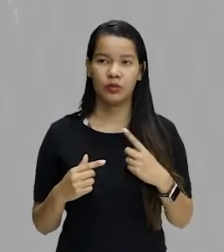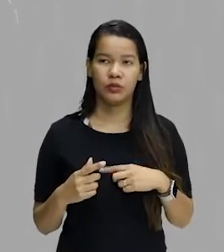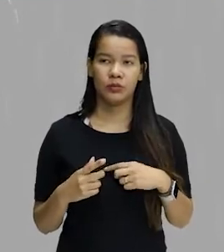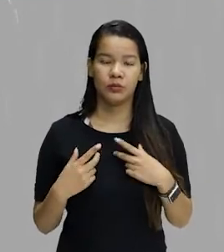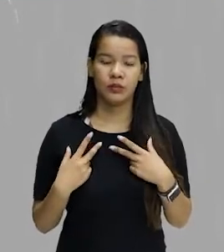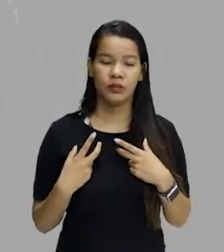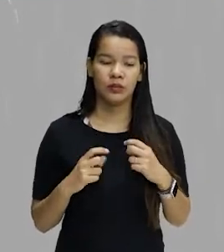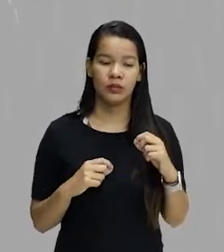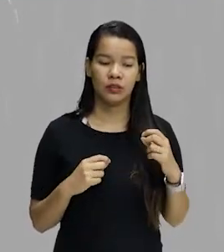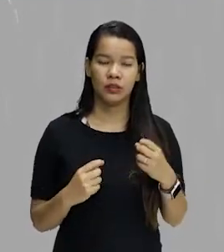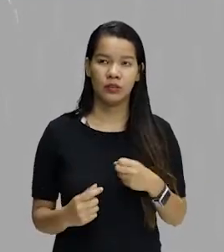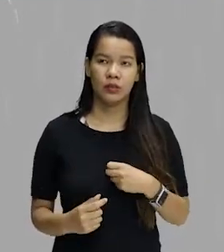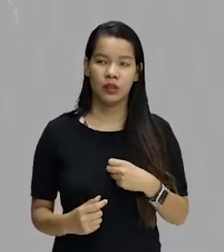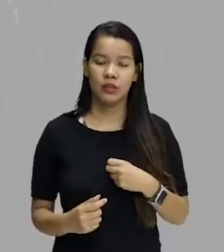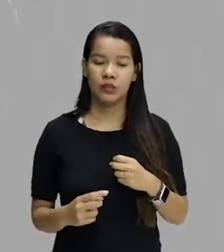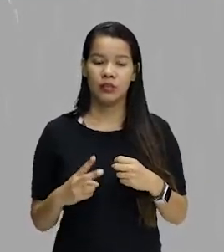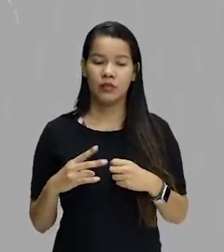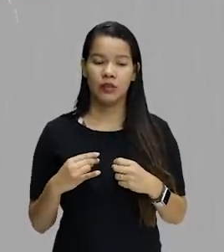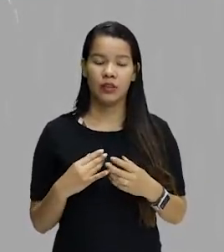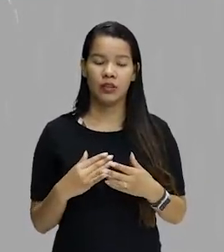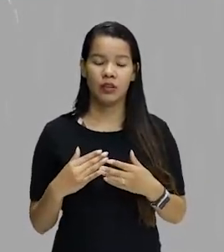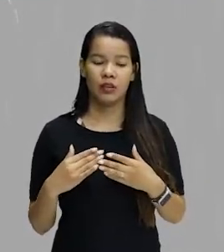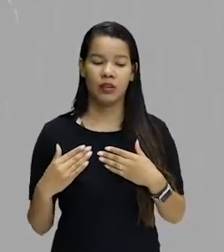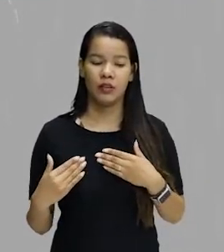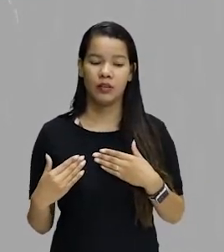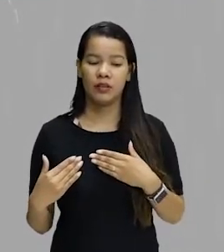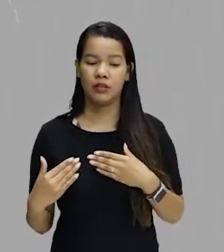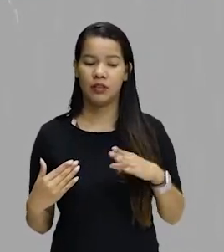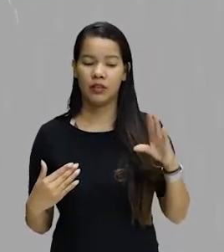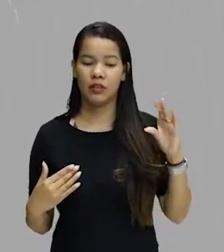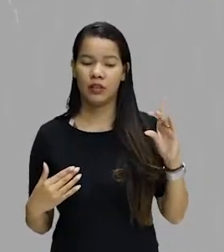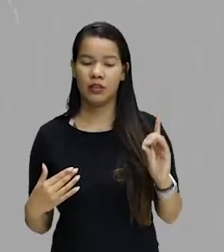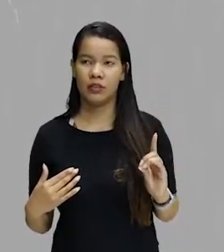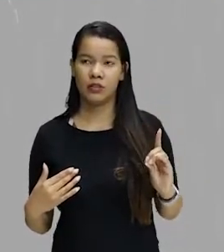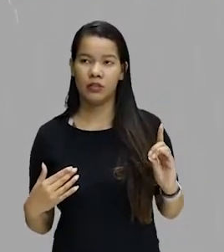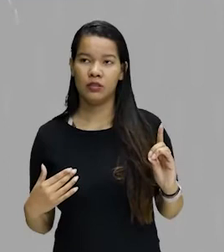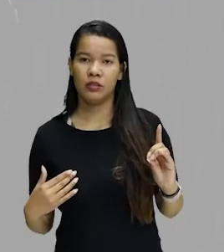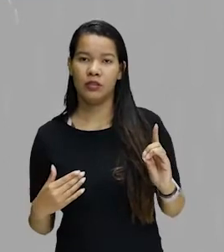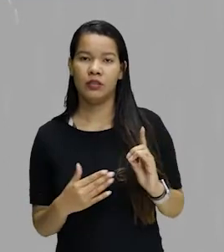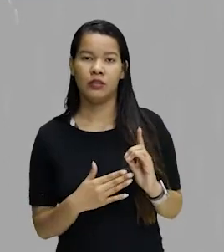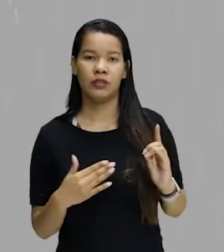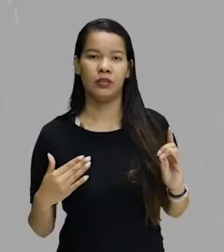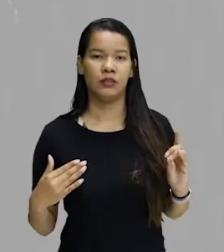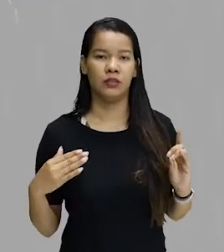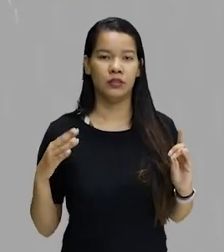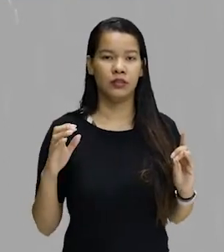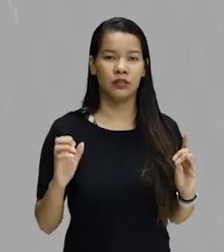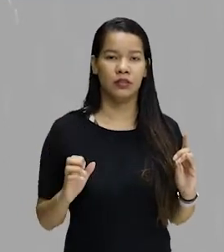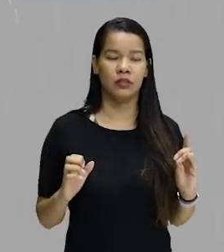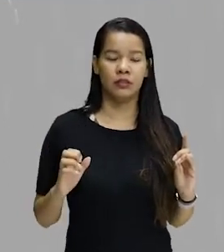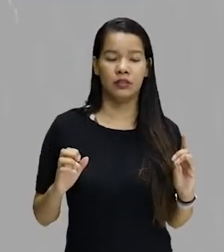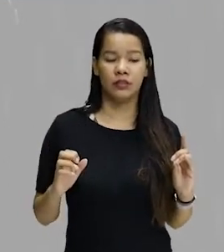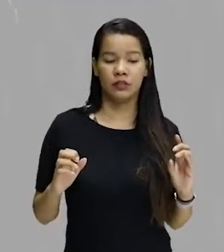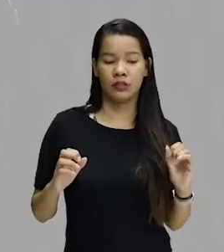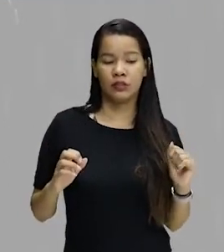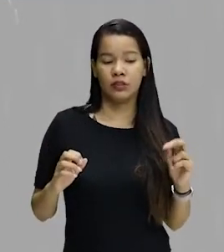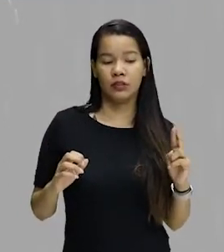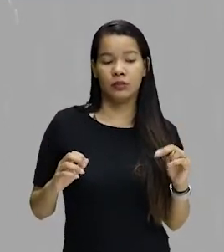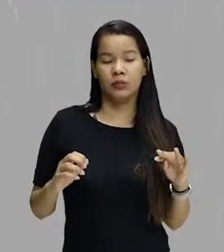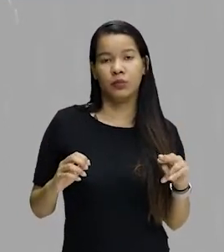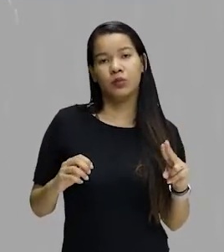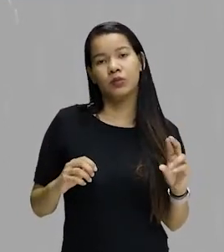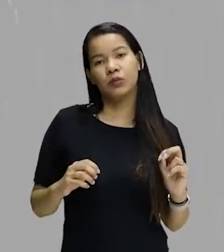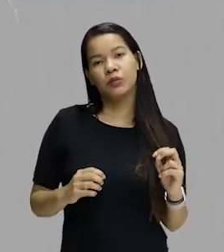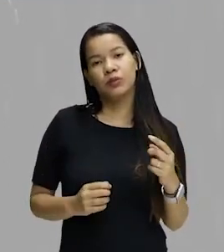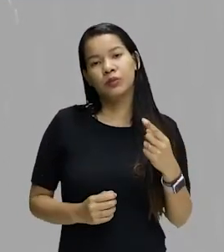que a numeração ela vai começar da direita para a esquerda. Carbono